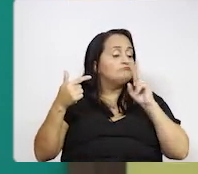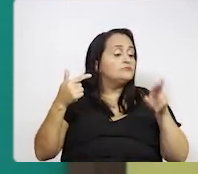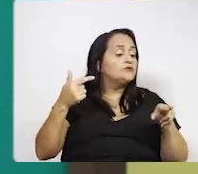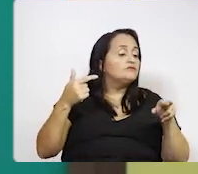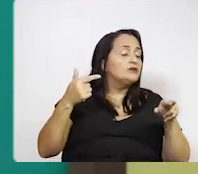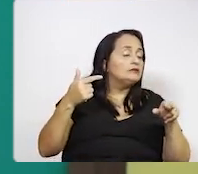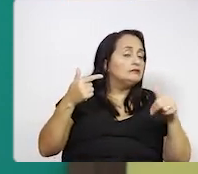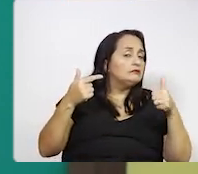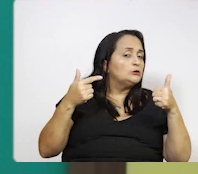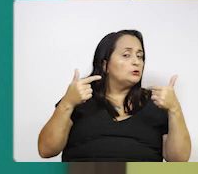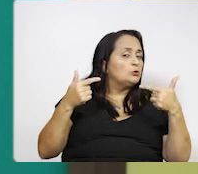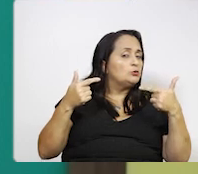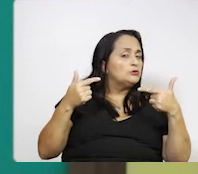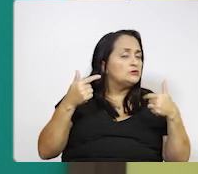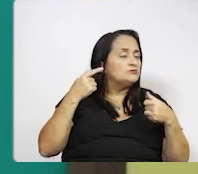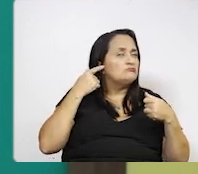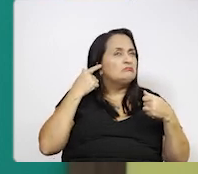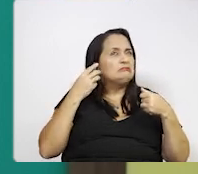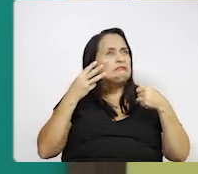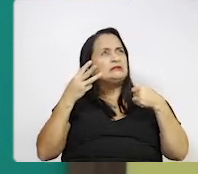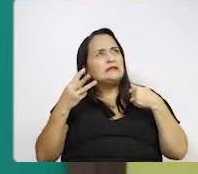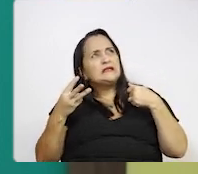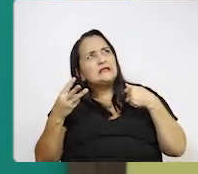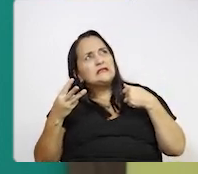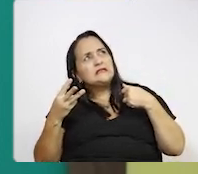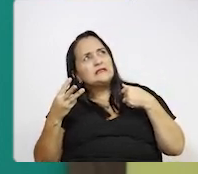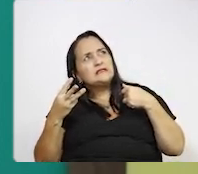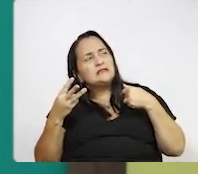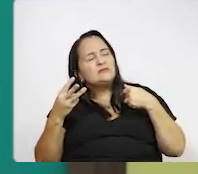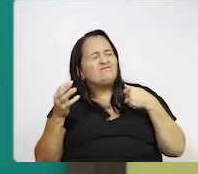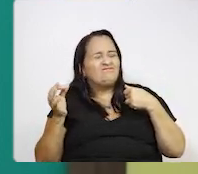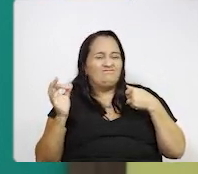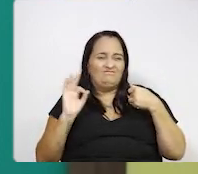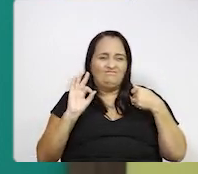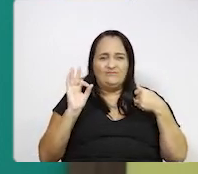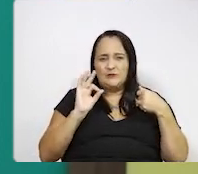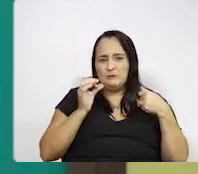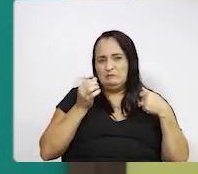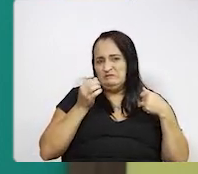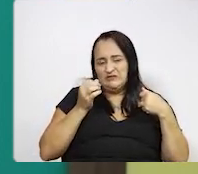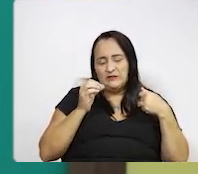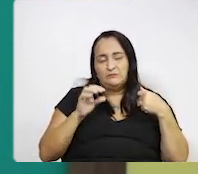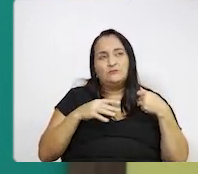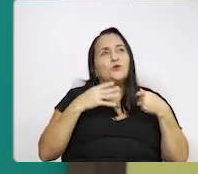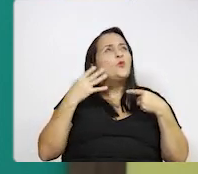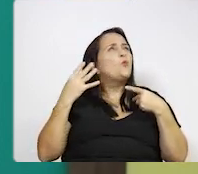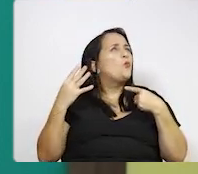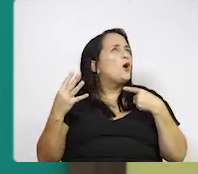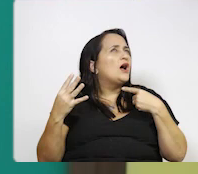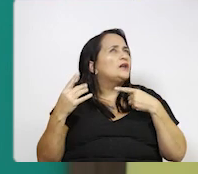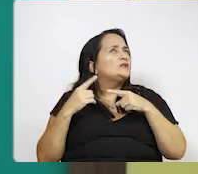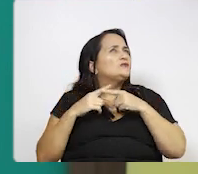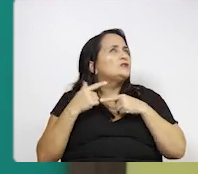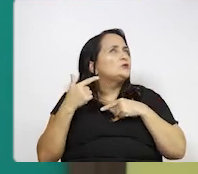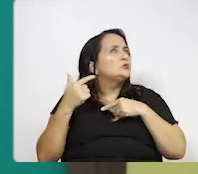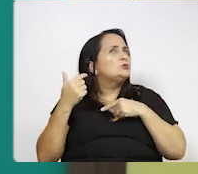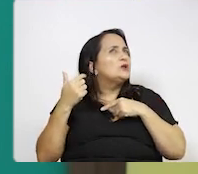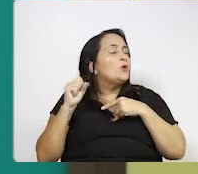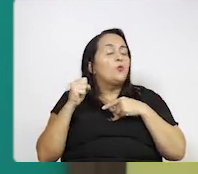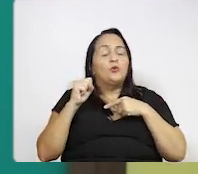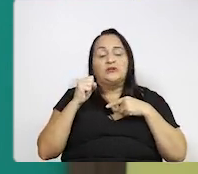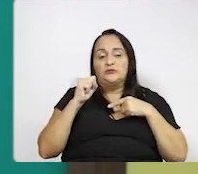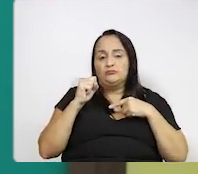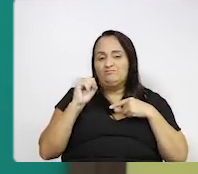dar 12. Vamos pensar. 3, 3 vezes 2, 6. Não dá. 4, 4